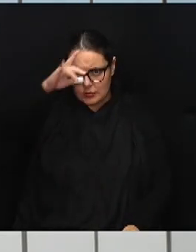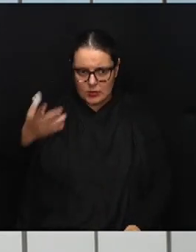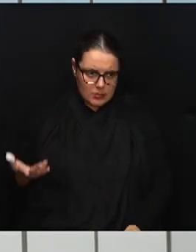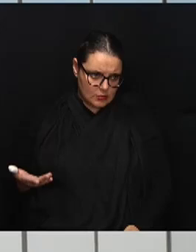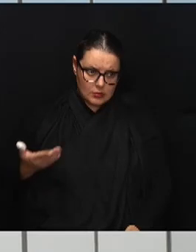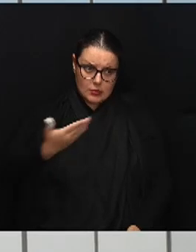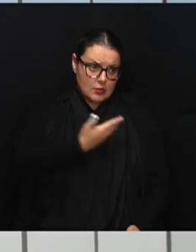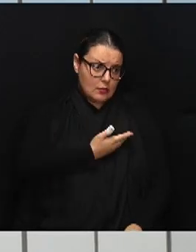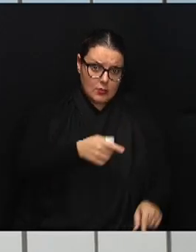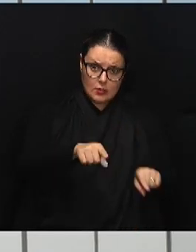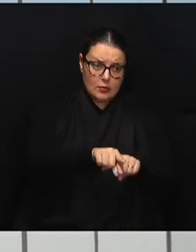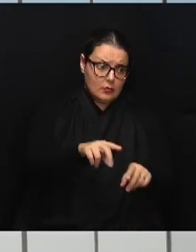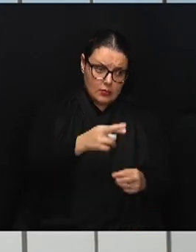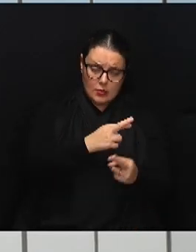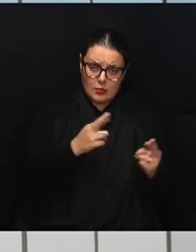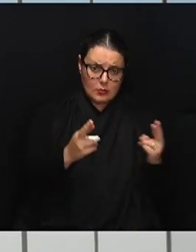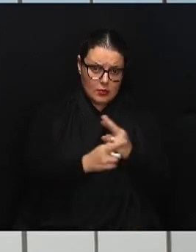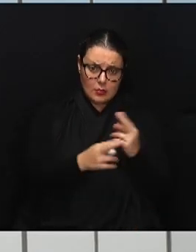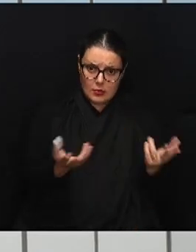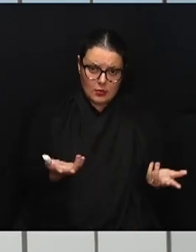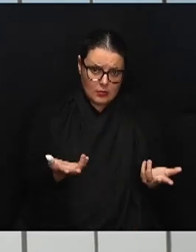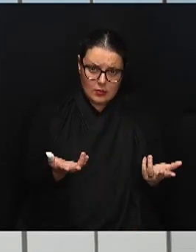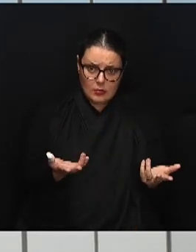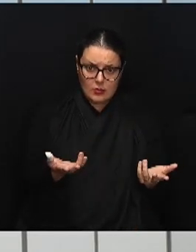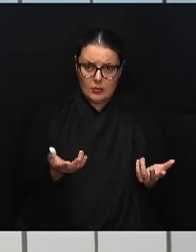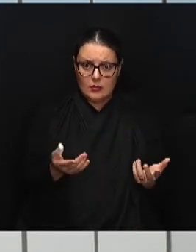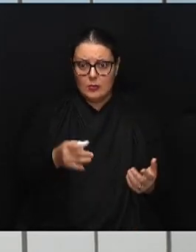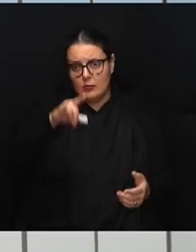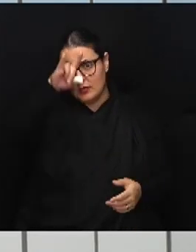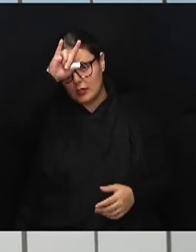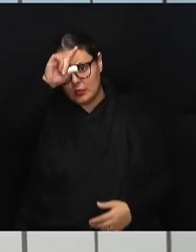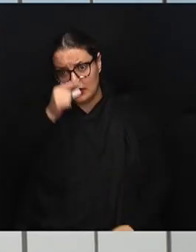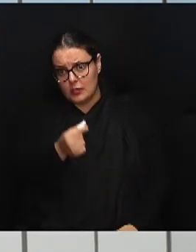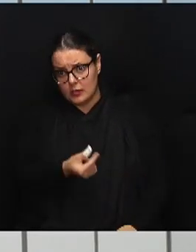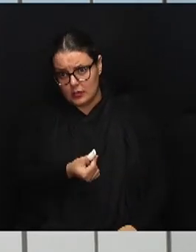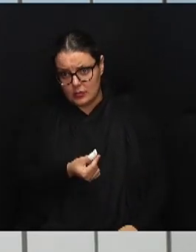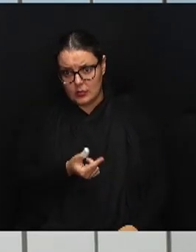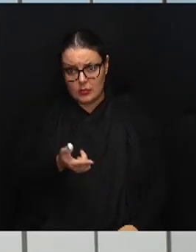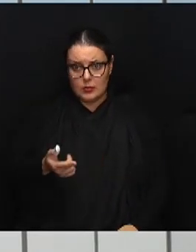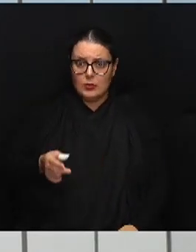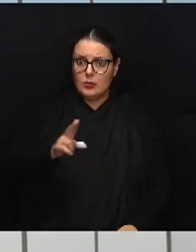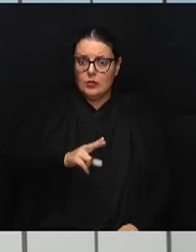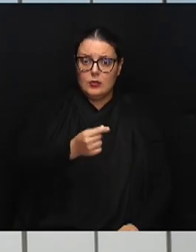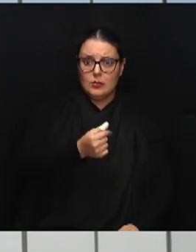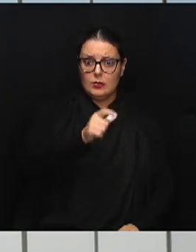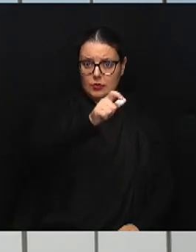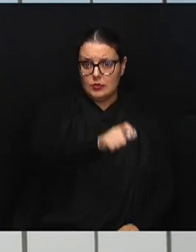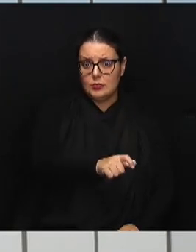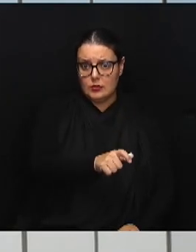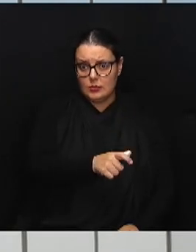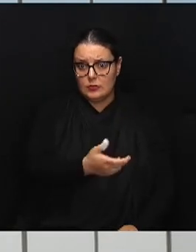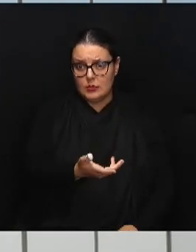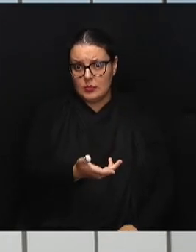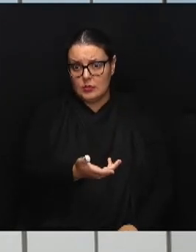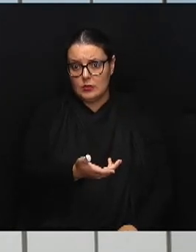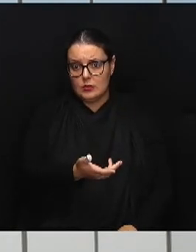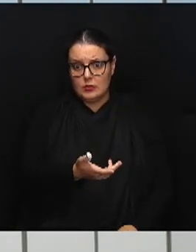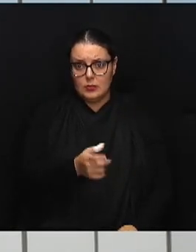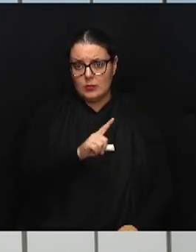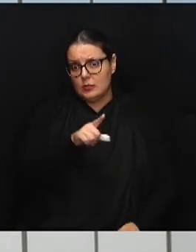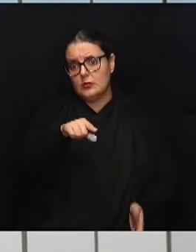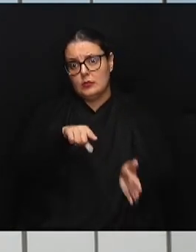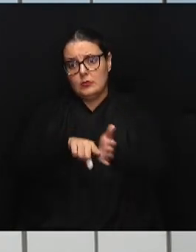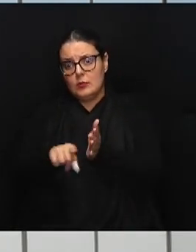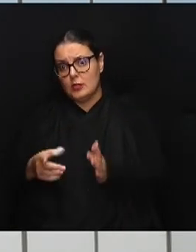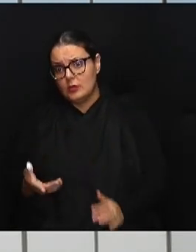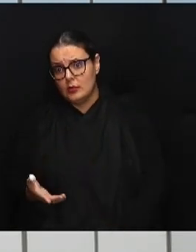De uma traição financeira, né? Usar o dinheiro da outra pessoa sem perguntar,